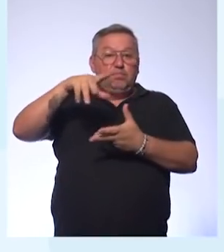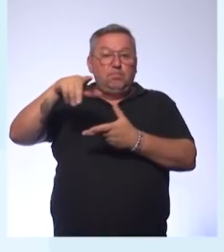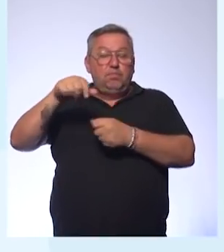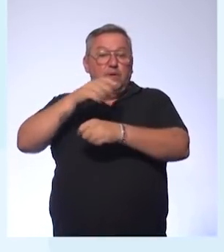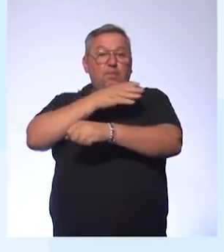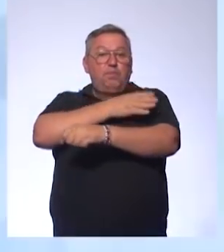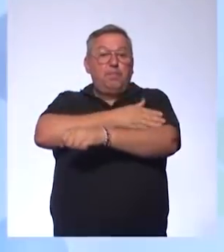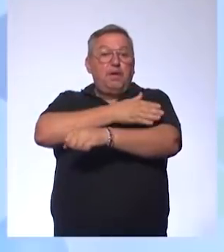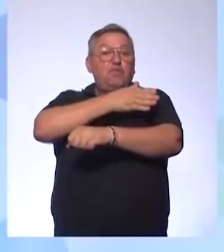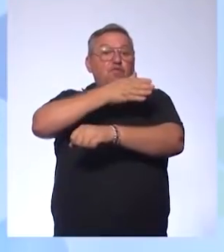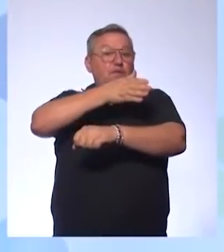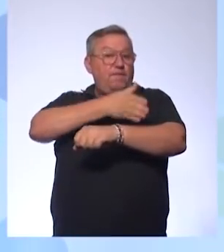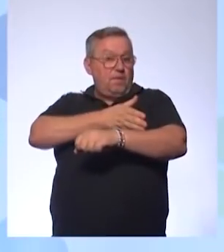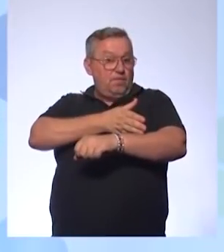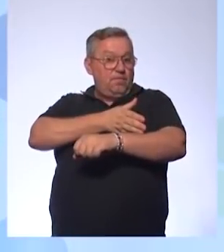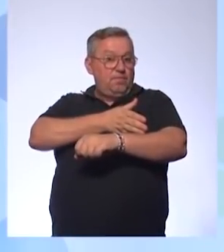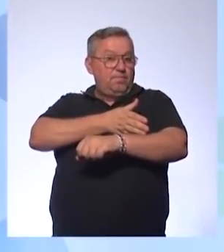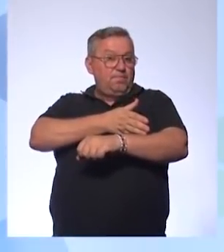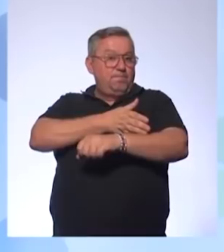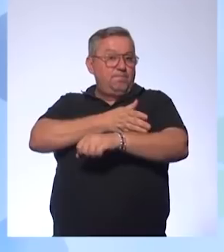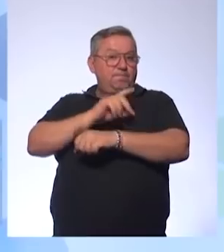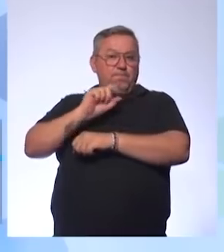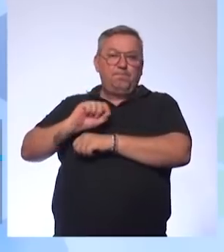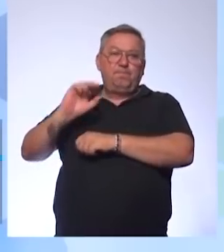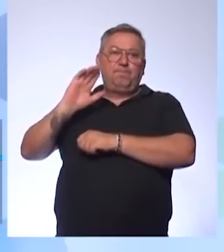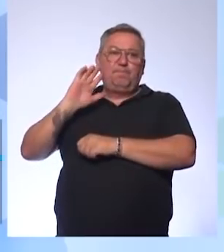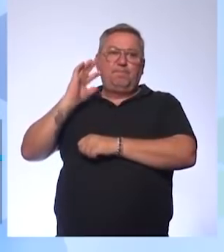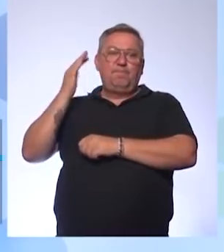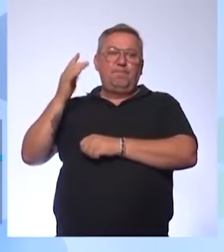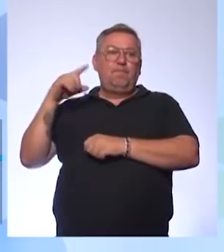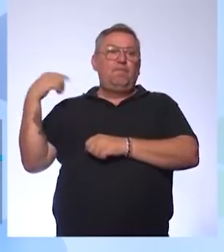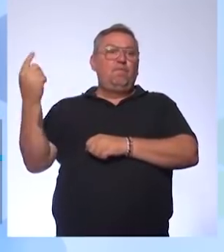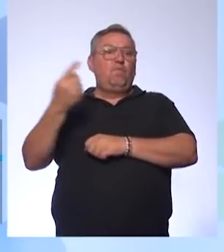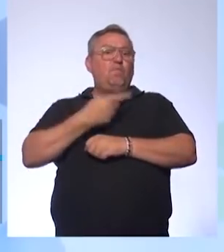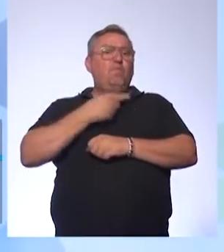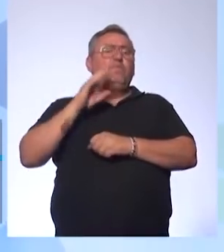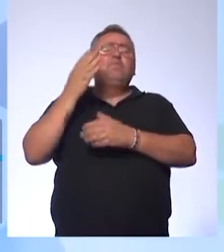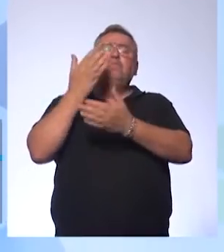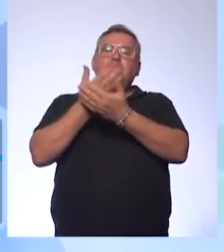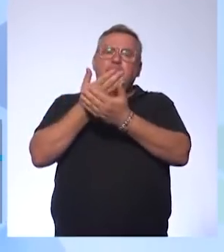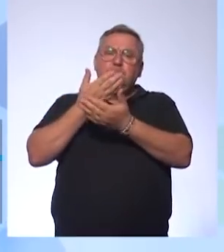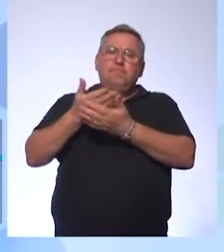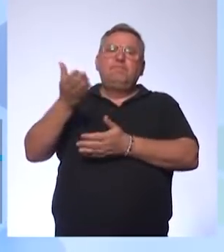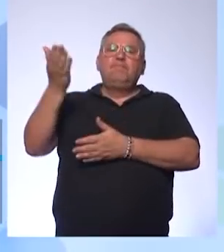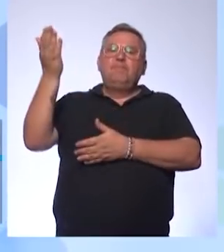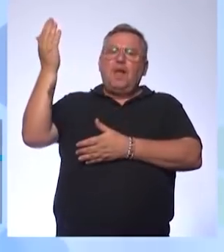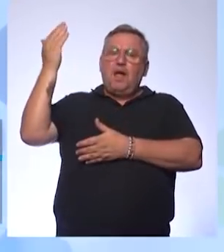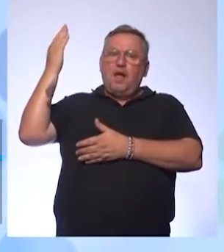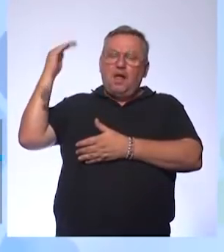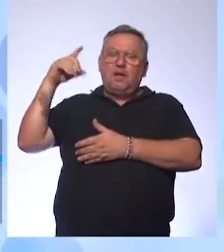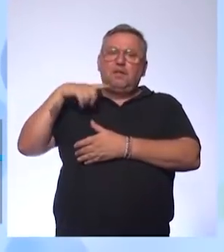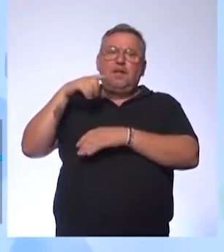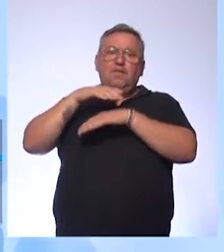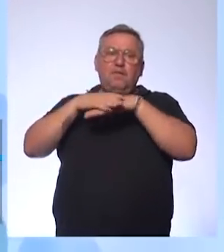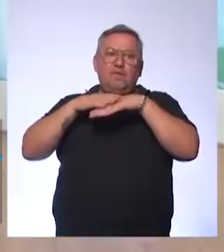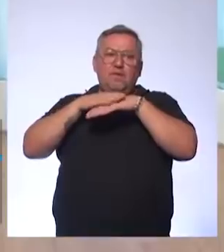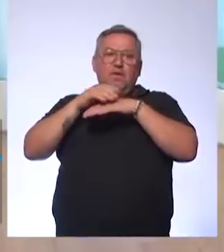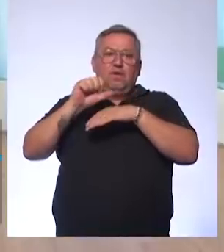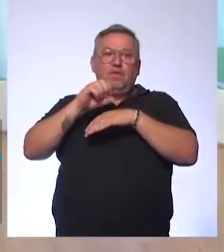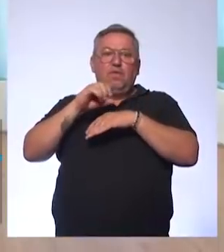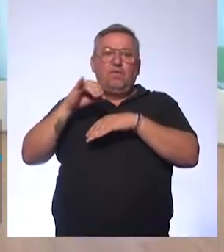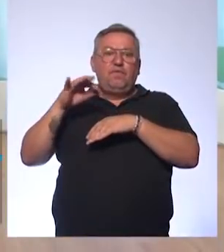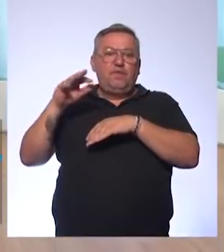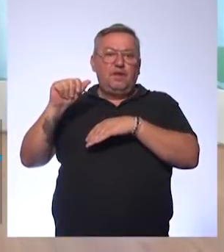medieval. Aí é assim, pessoal. Nós já estudamos a antiguidade toda. Estava até conversando aqui com a Sofia,